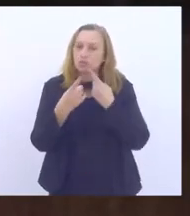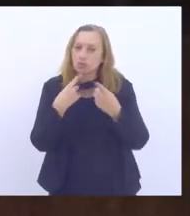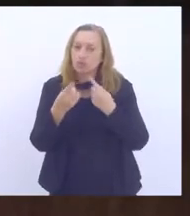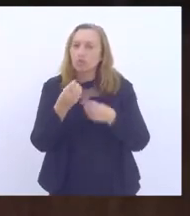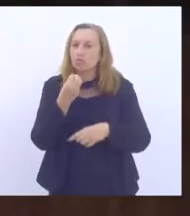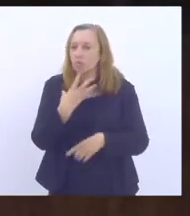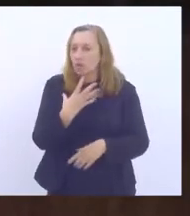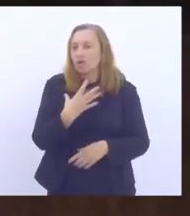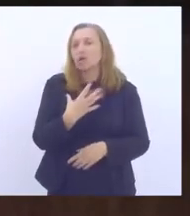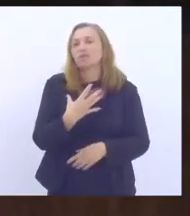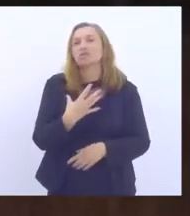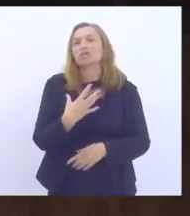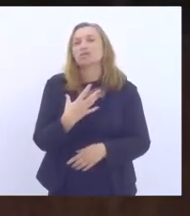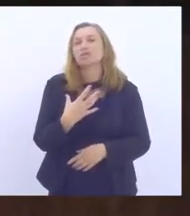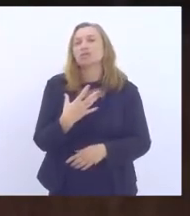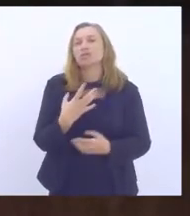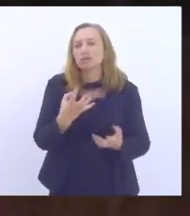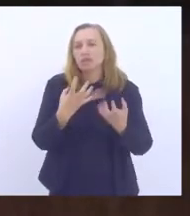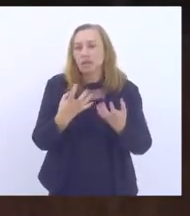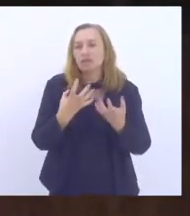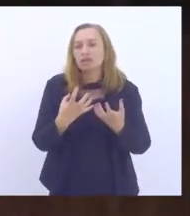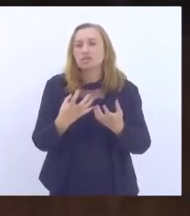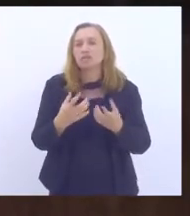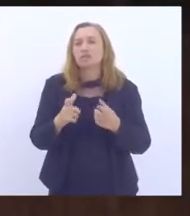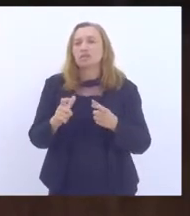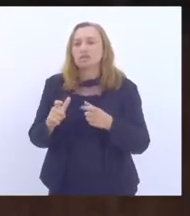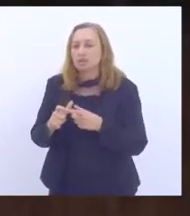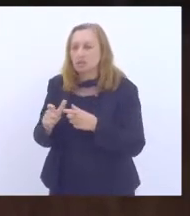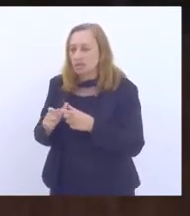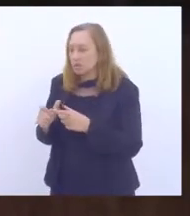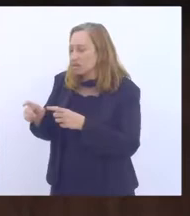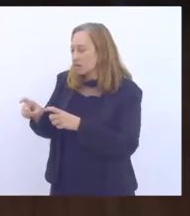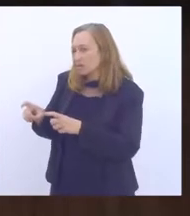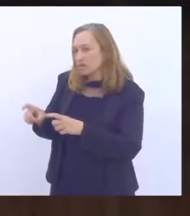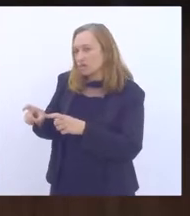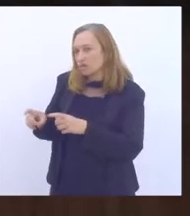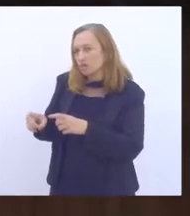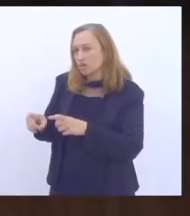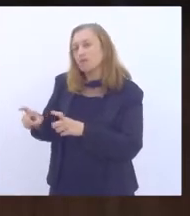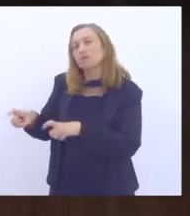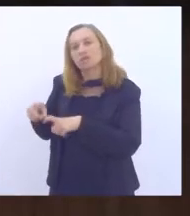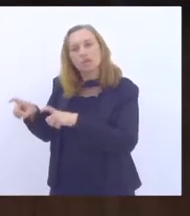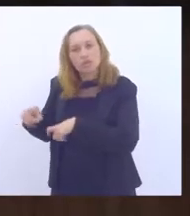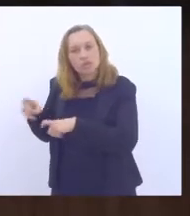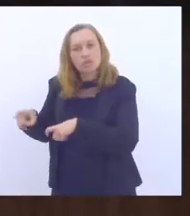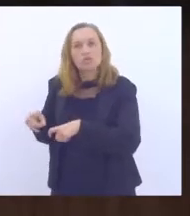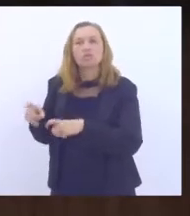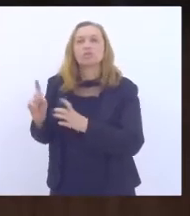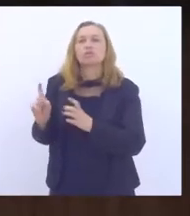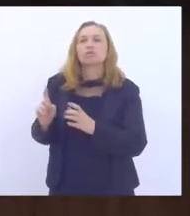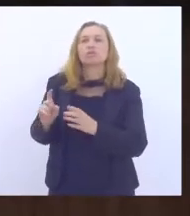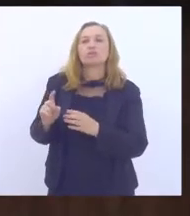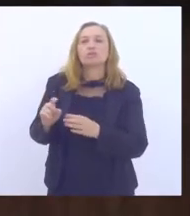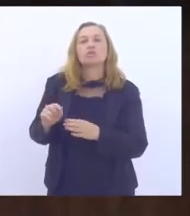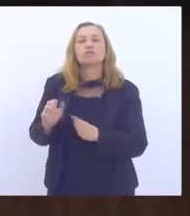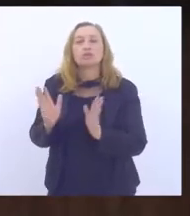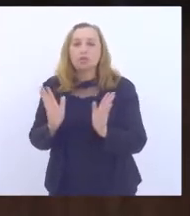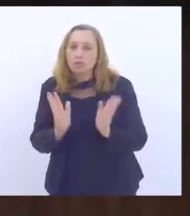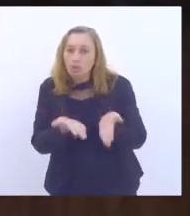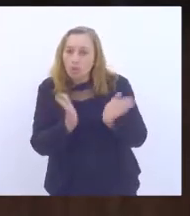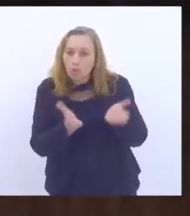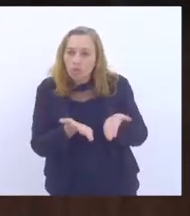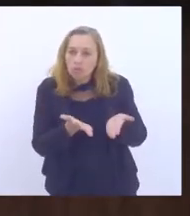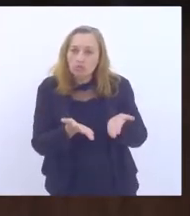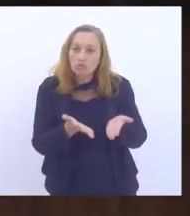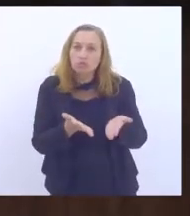sem dúvida nenhuma que a gente quer são os pequenos e médios agricultores aqueles e aquelas que hoje